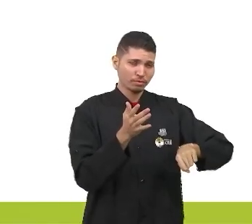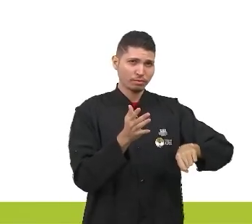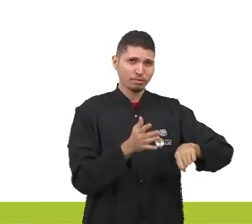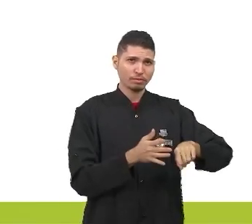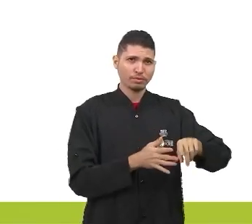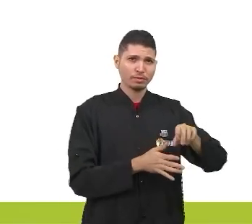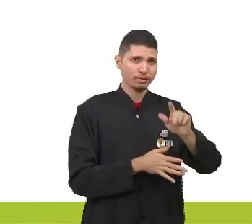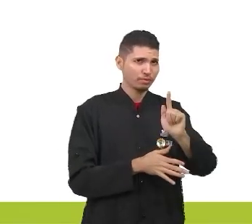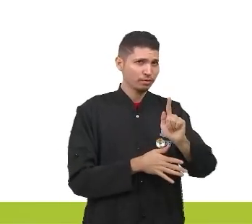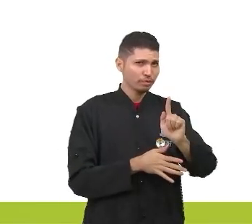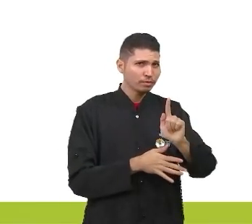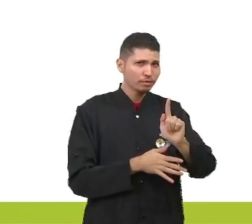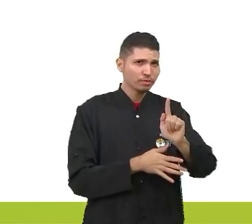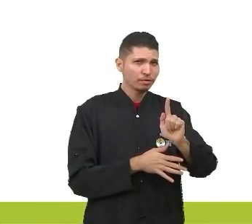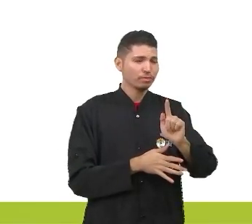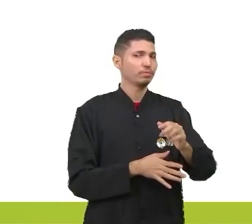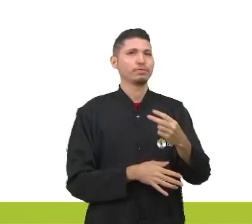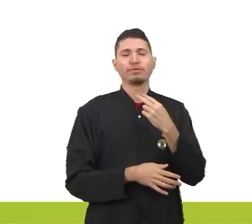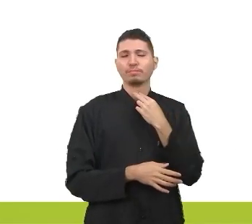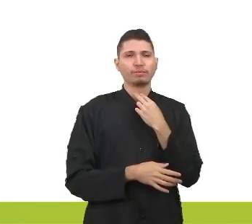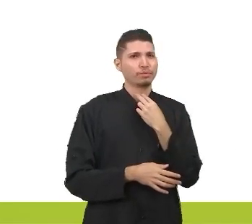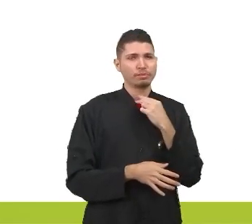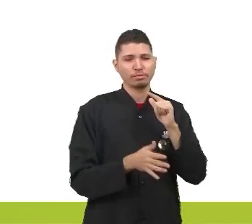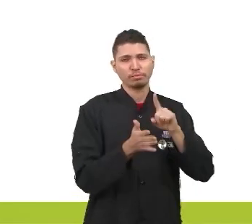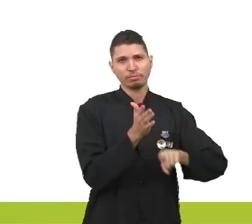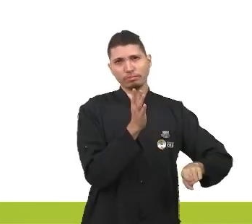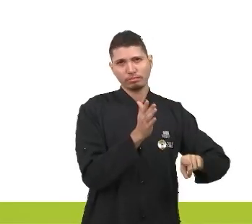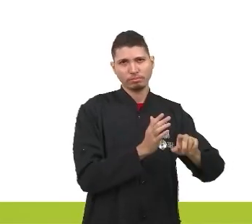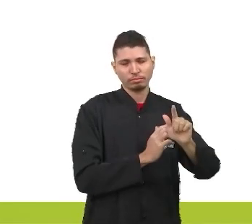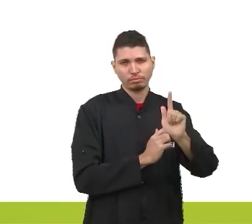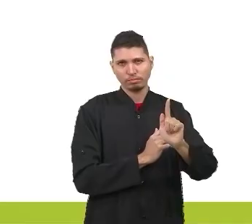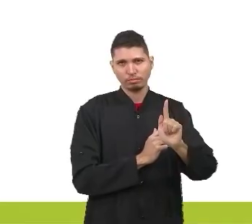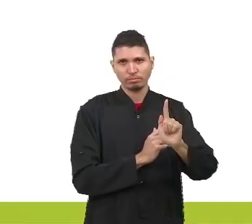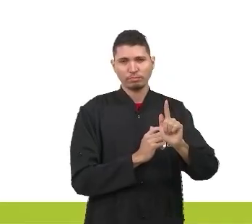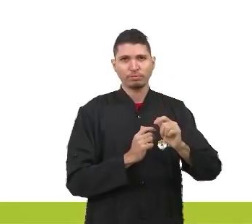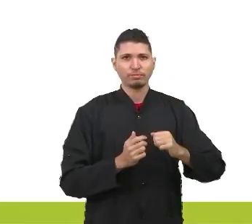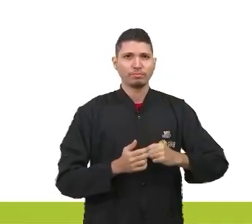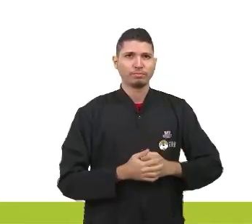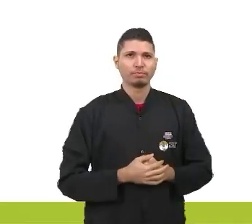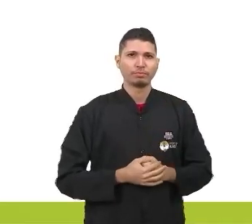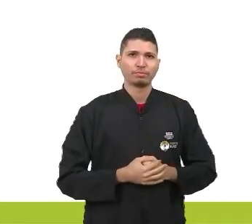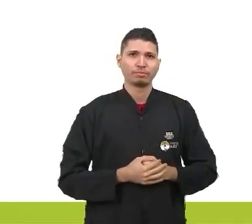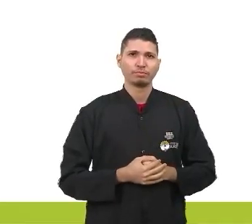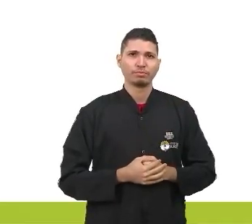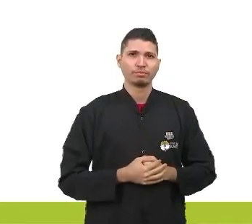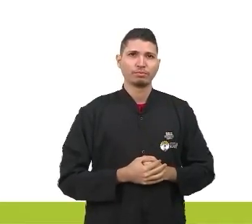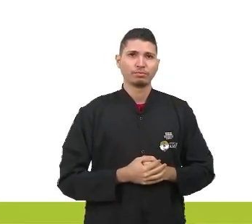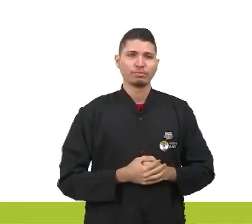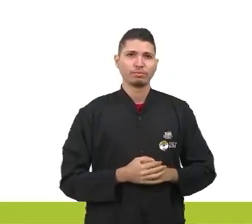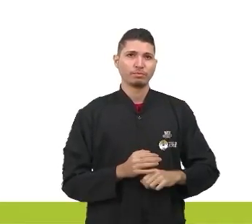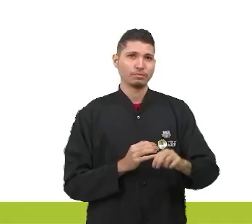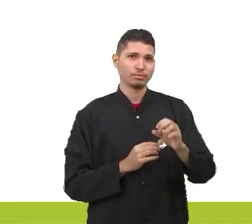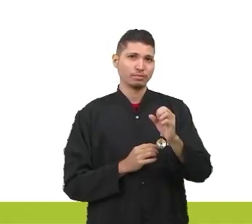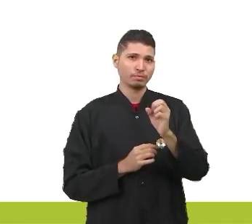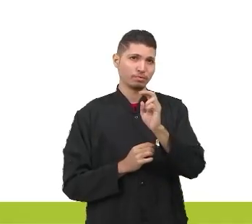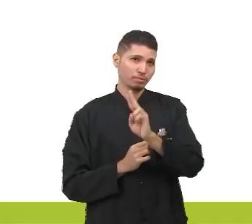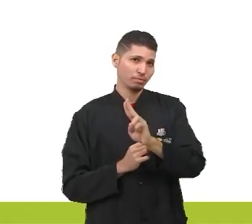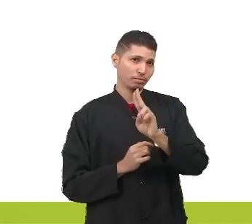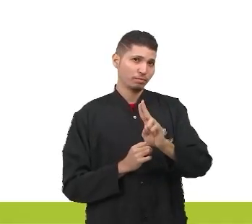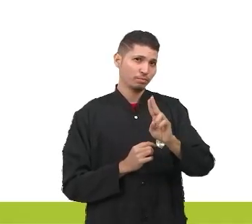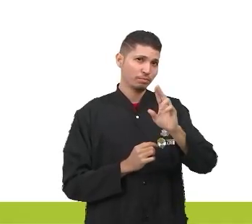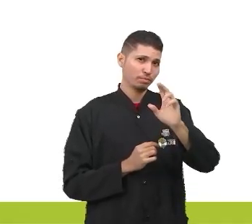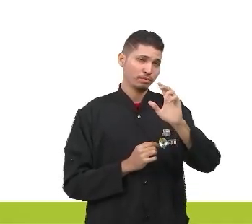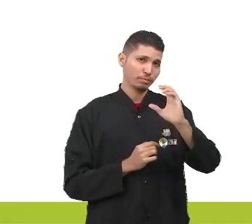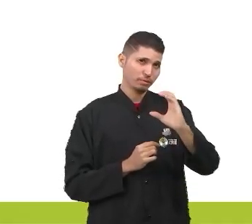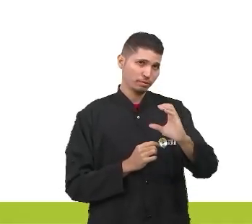deletar esse G aqui, tá? Eu vou deletar isso aqui. Se eu deletar isso aqui, eu vou ter UUU,